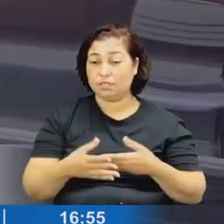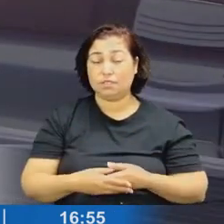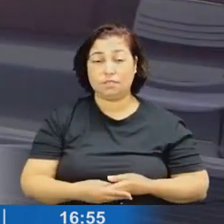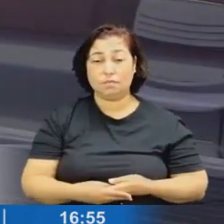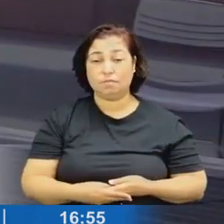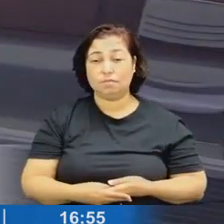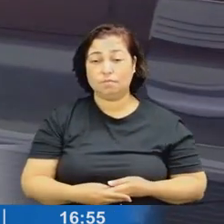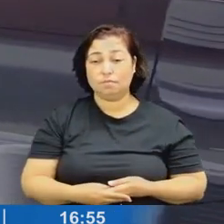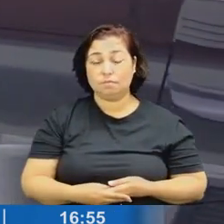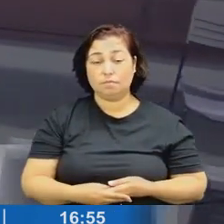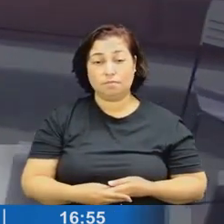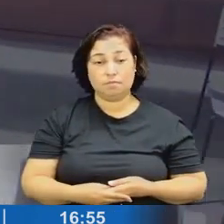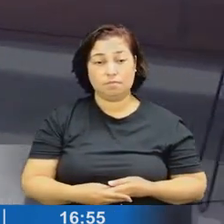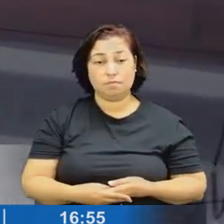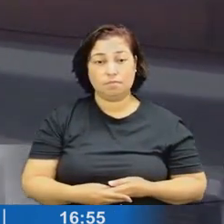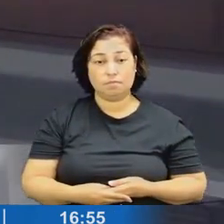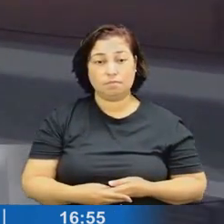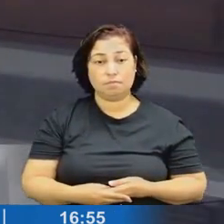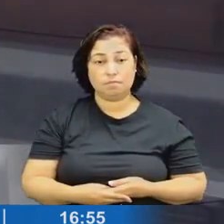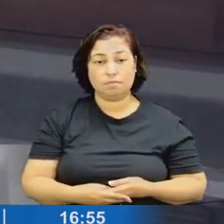Que horas são